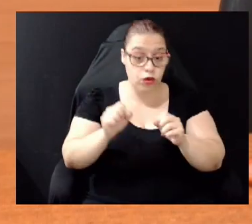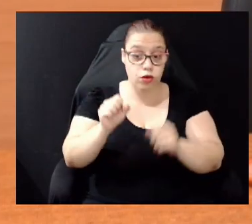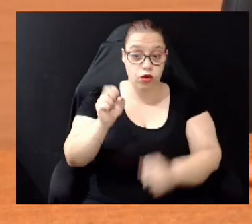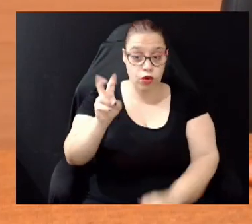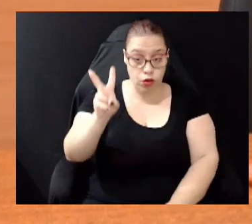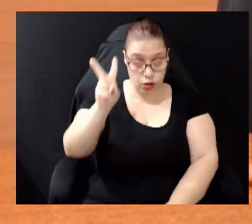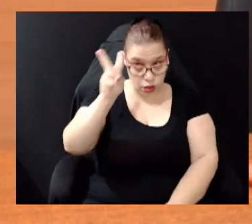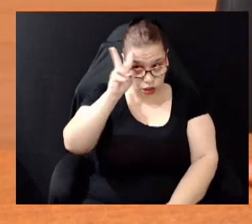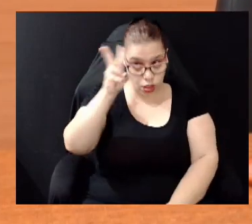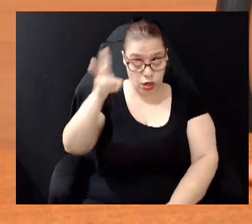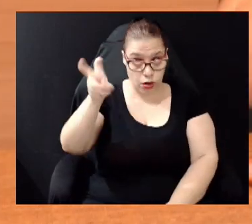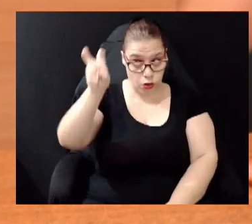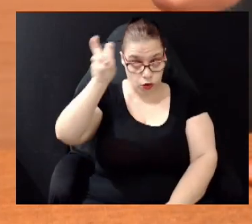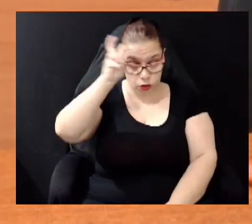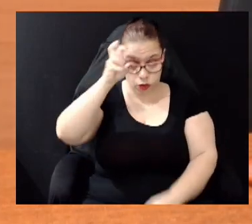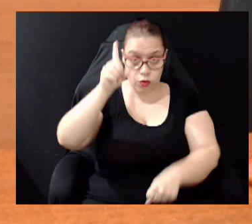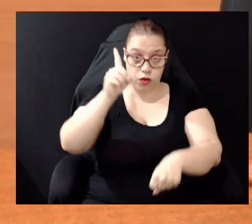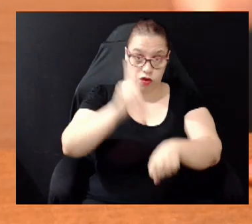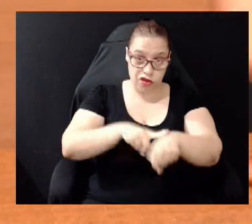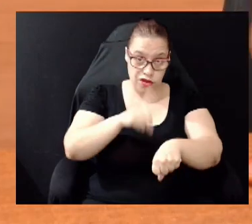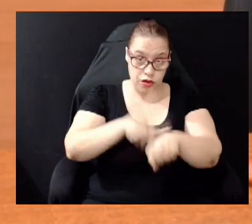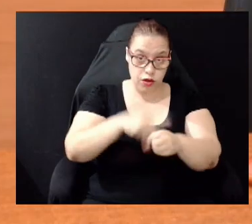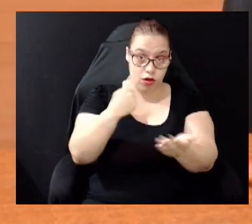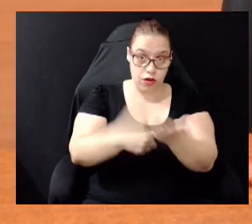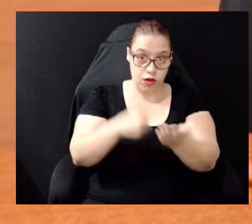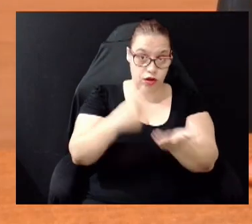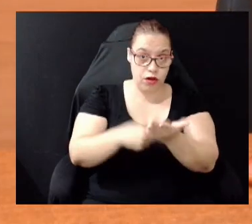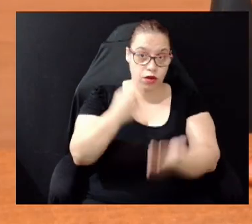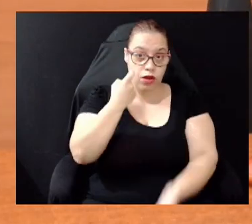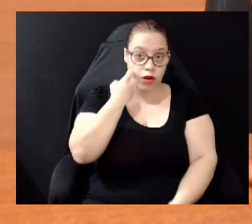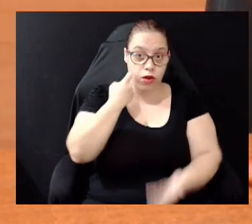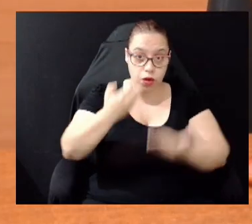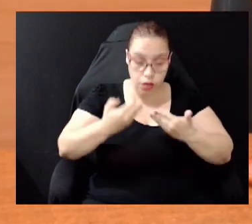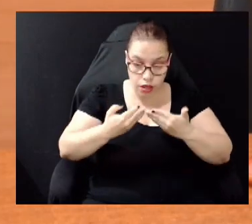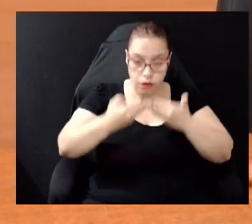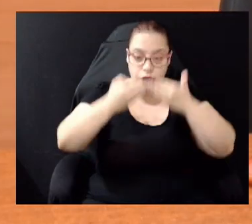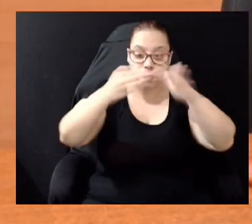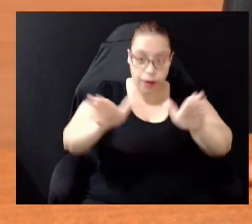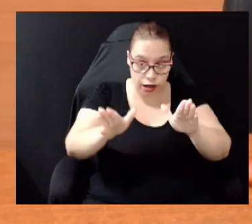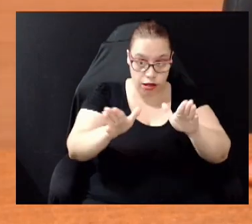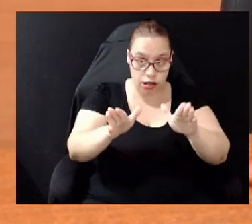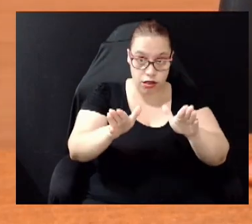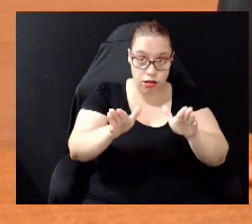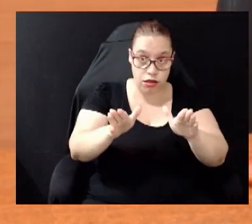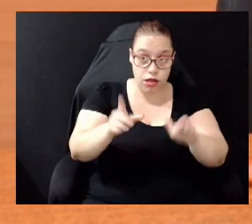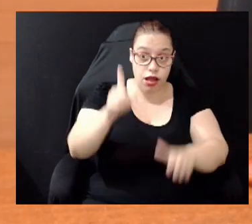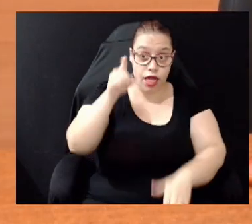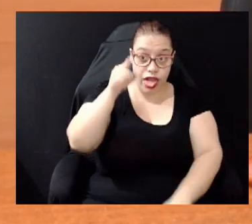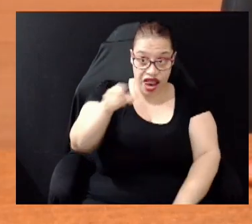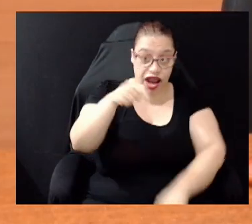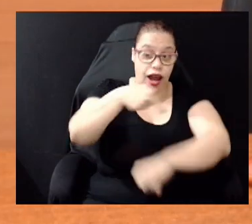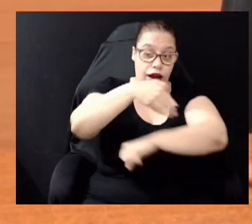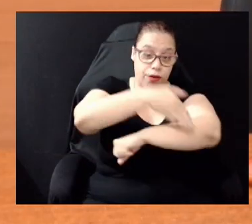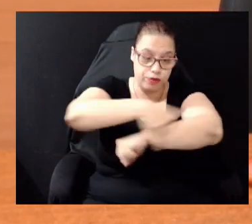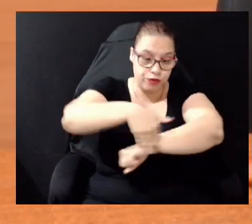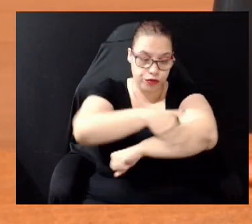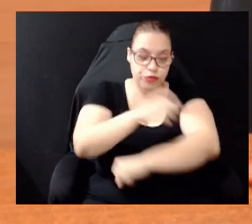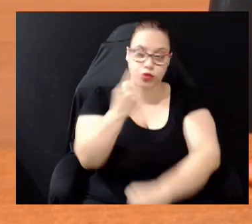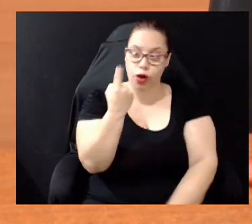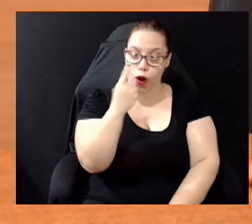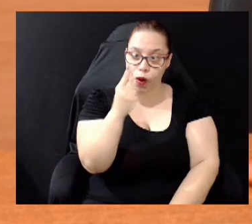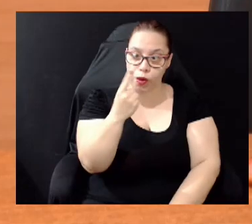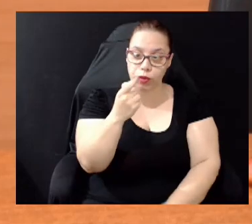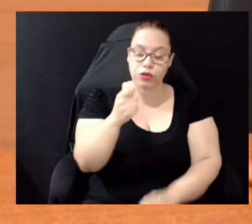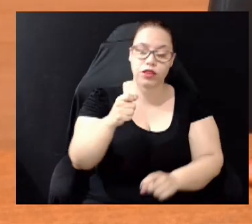com horário marcado e sexta-feira é porta aberta. Então, lá na 11 de agosto, a Casa da Mulher Campineira,